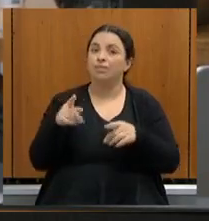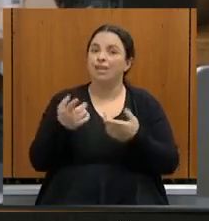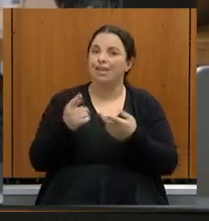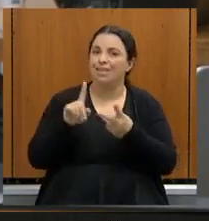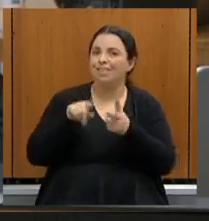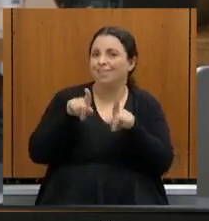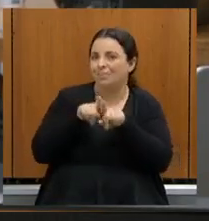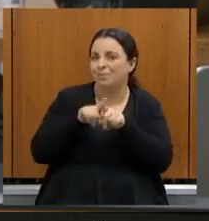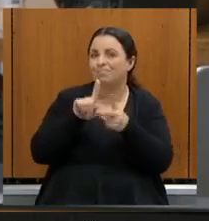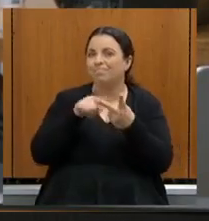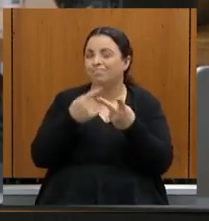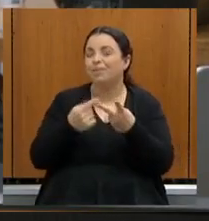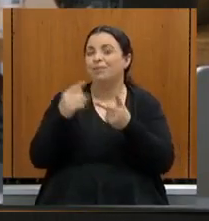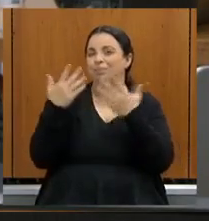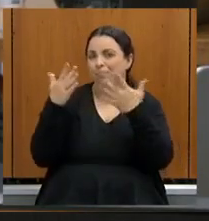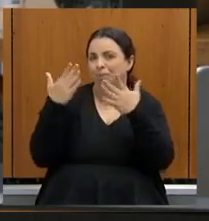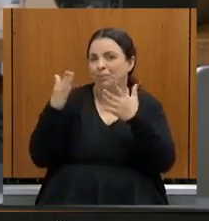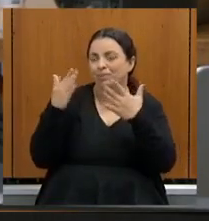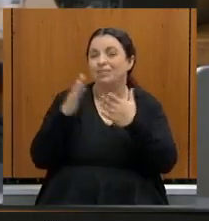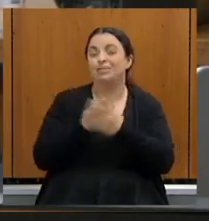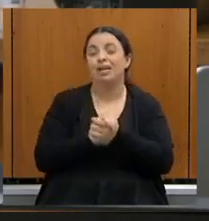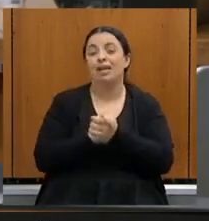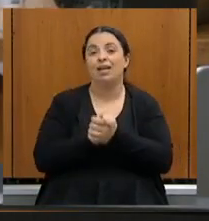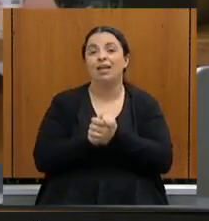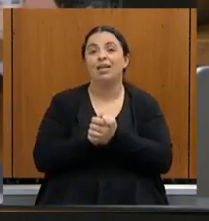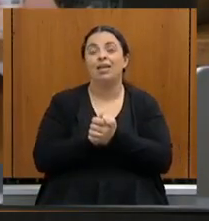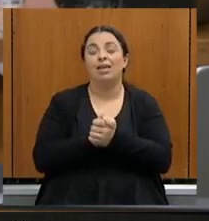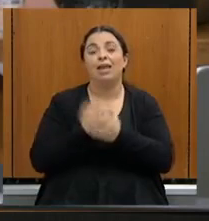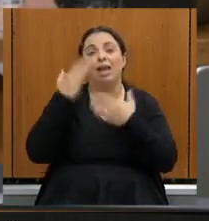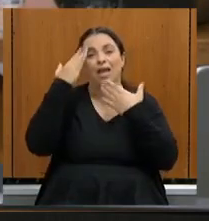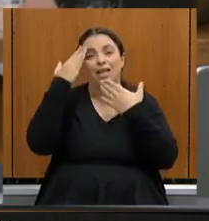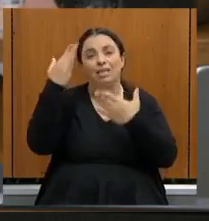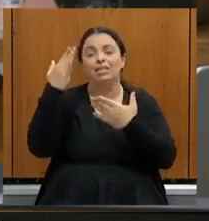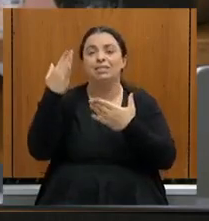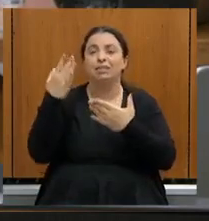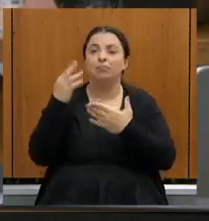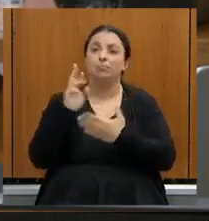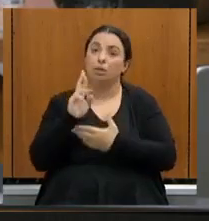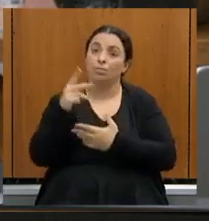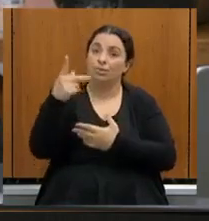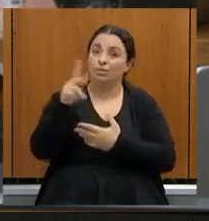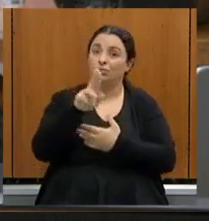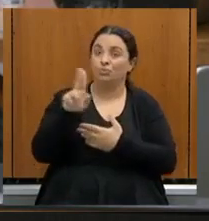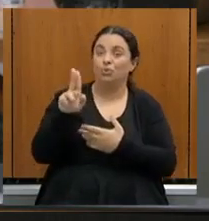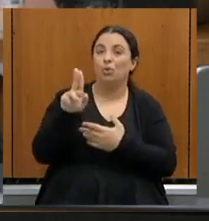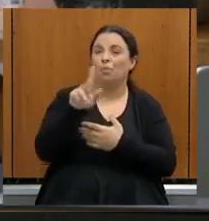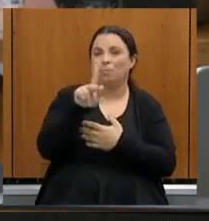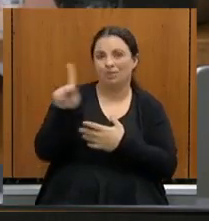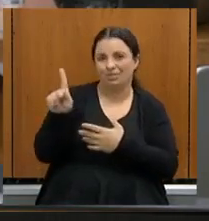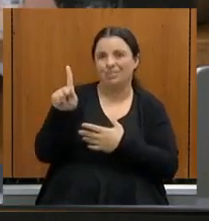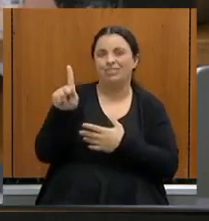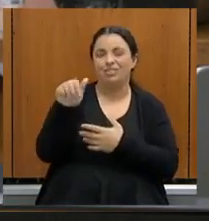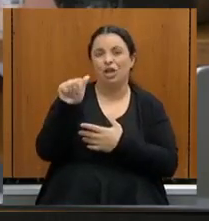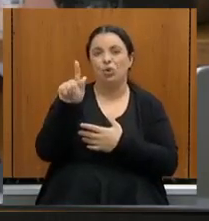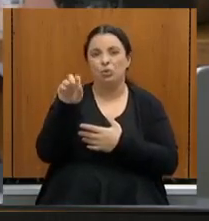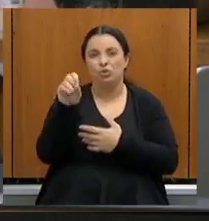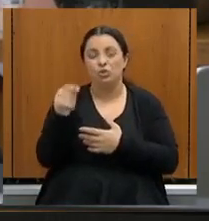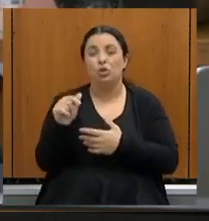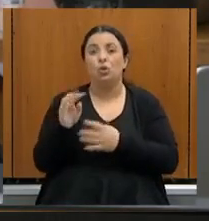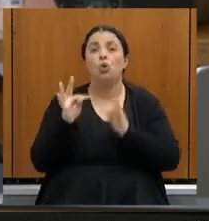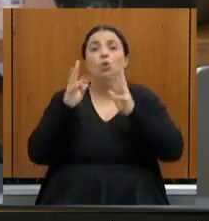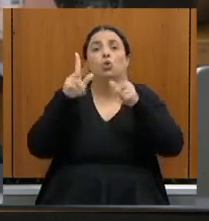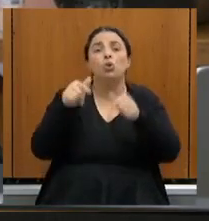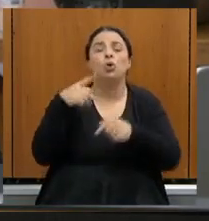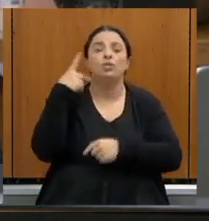agradecer em nome dele a todas as deputadas os deputados